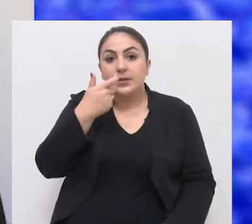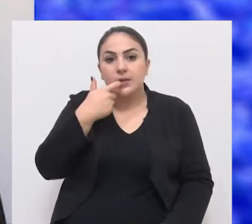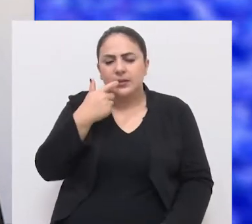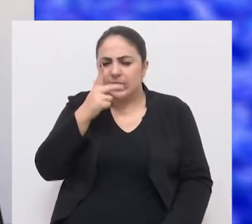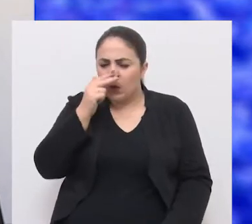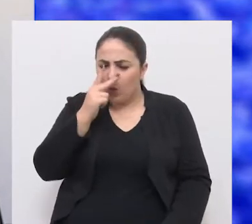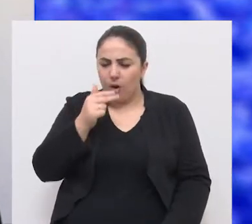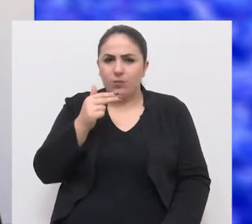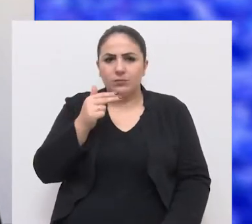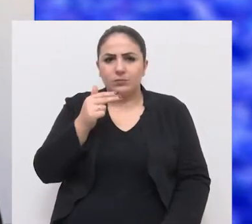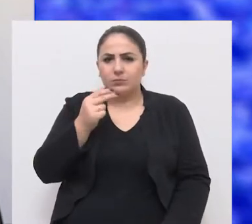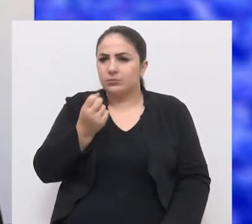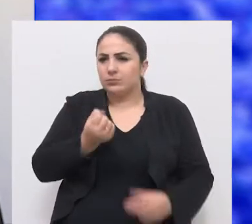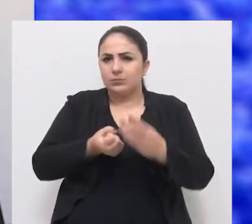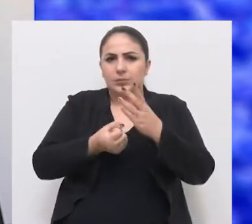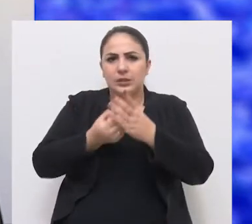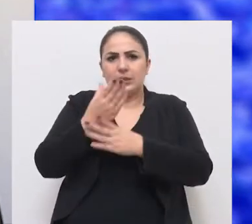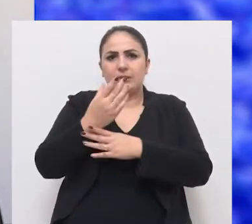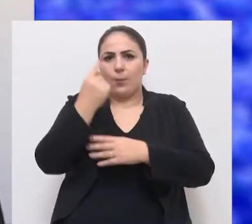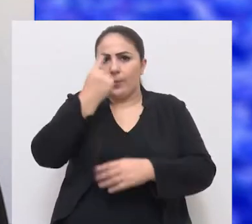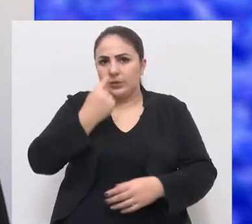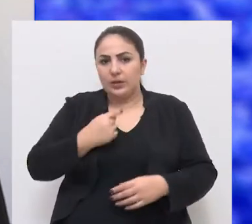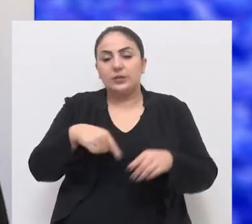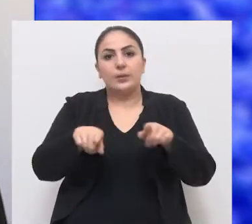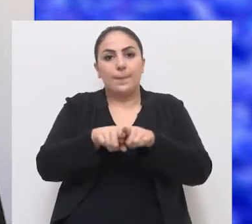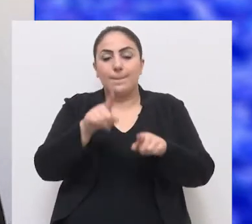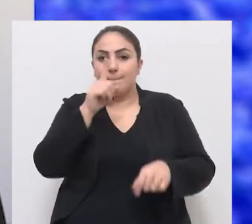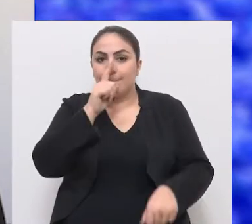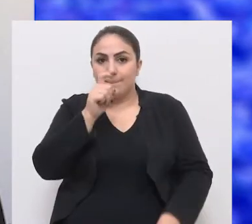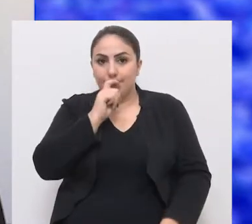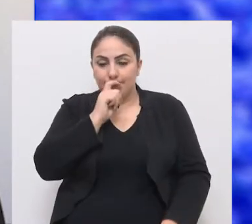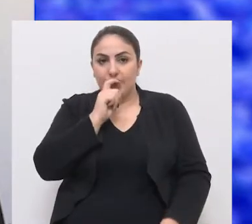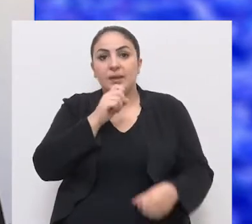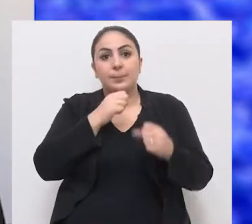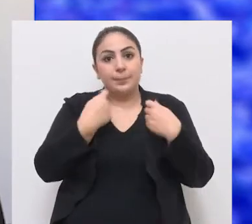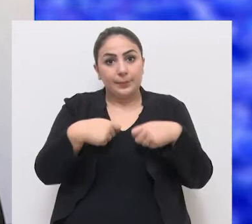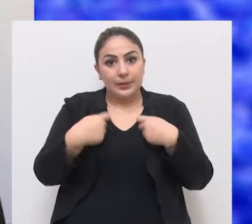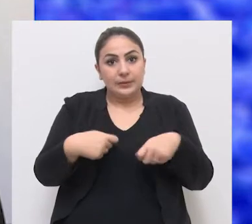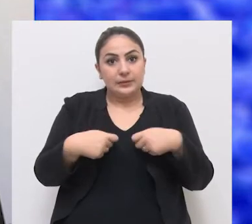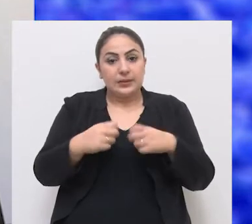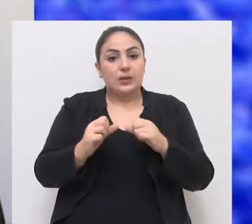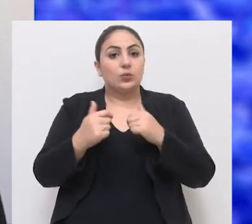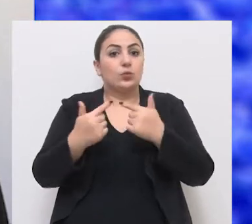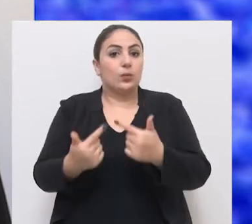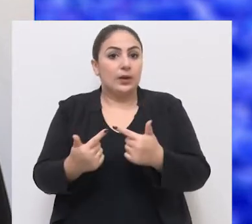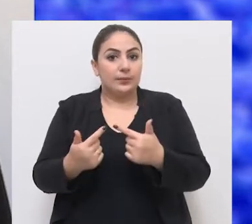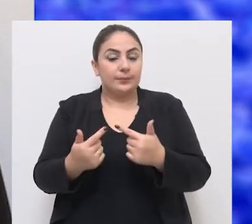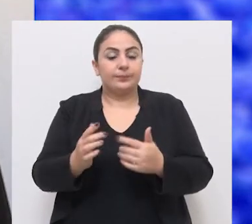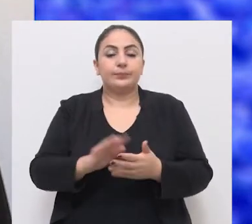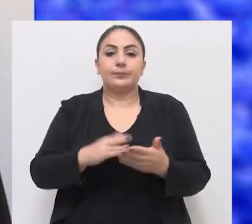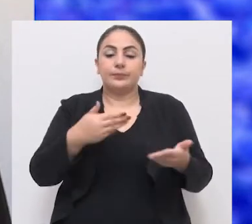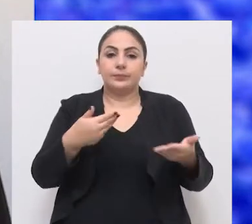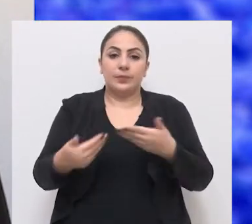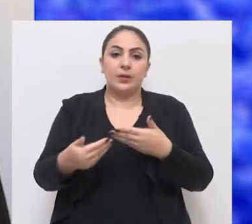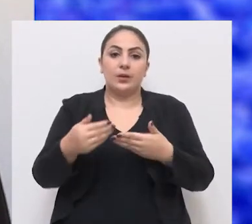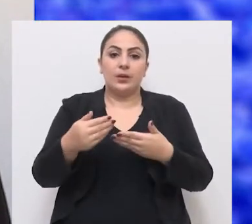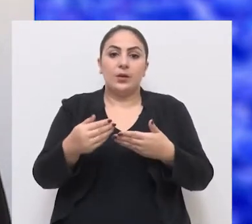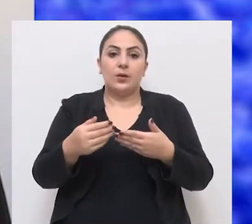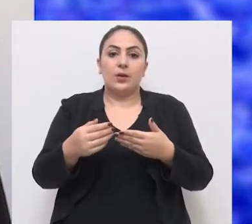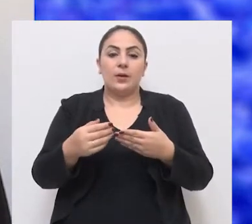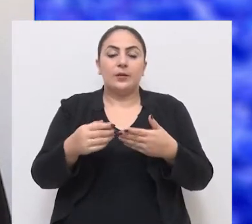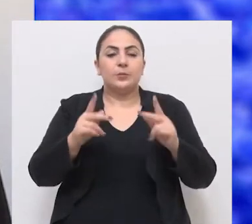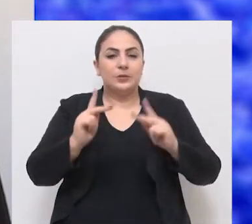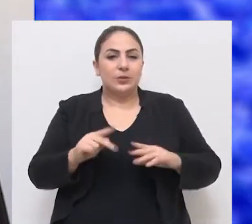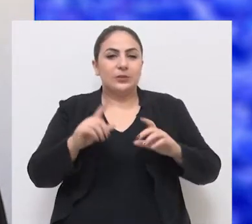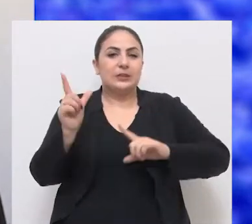um ser em formação de personalidade e onde os pais devem atuar nessa formação. E fui convidada pelo pessoal aí da